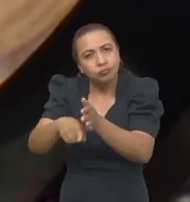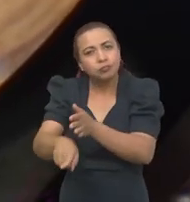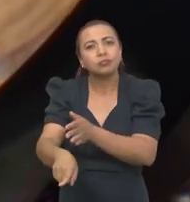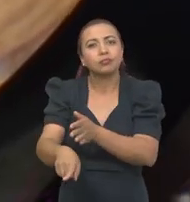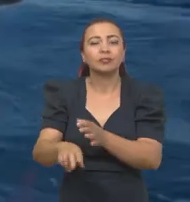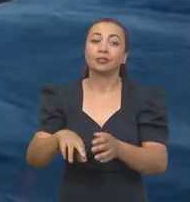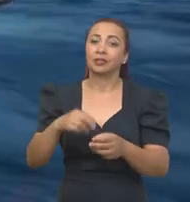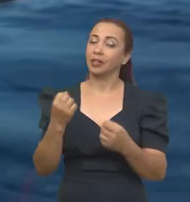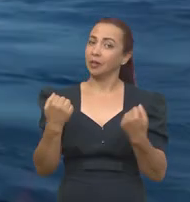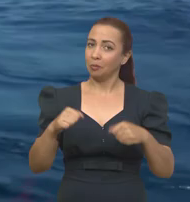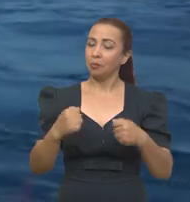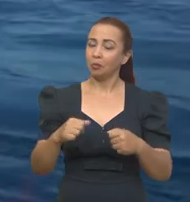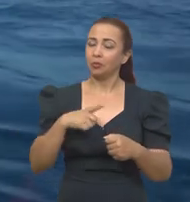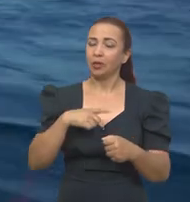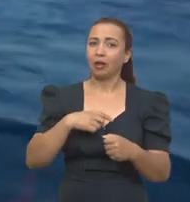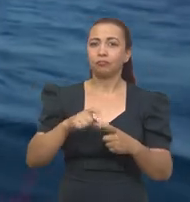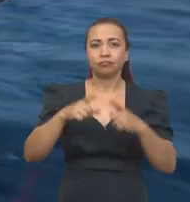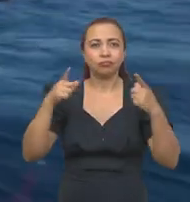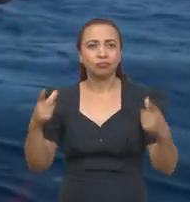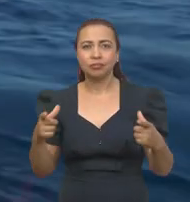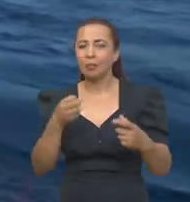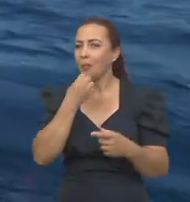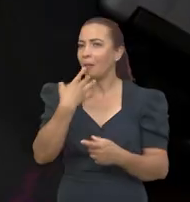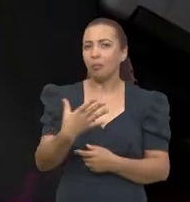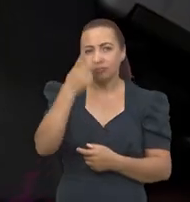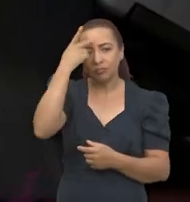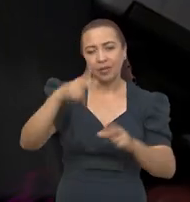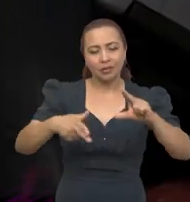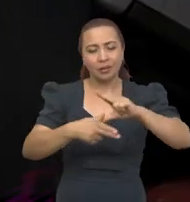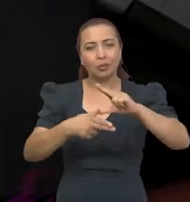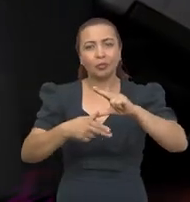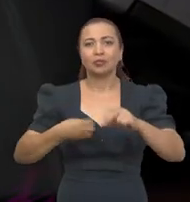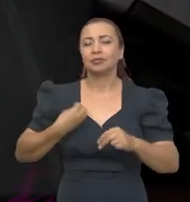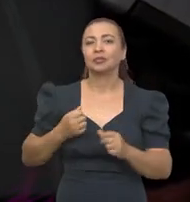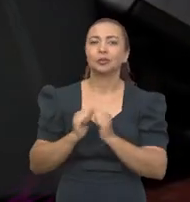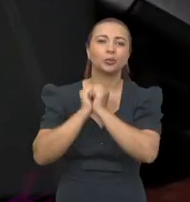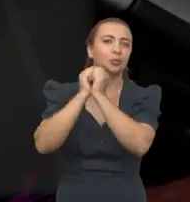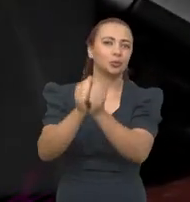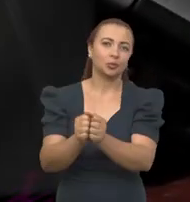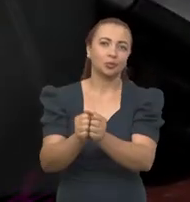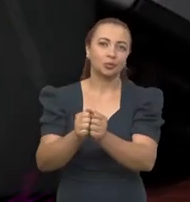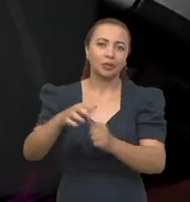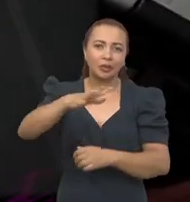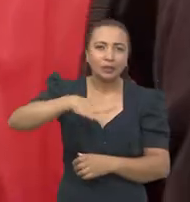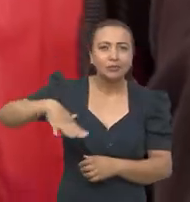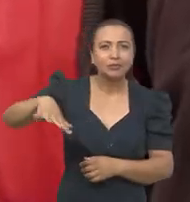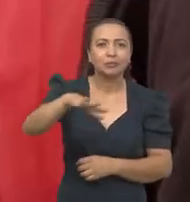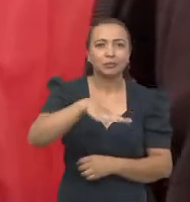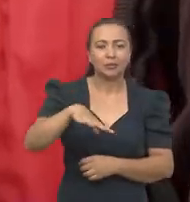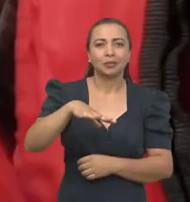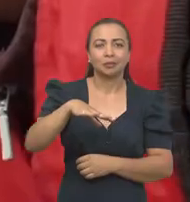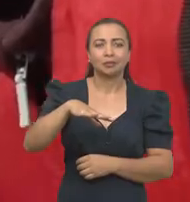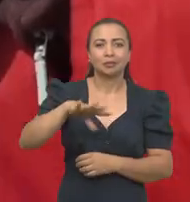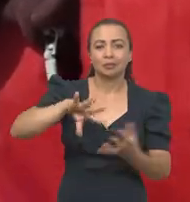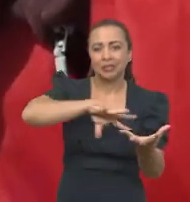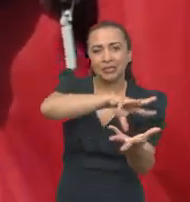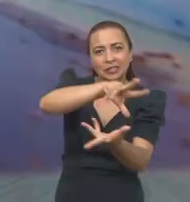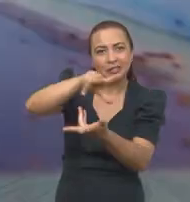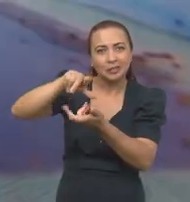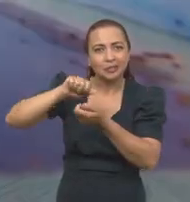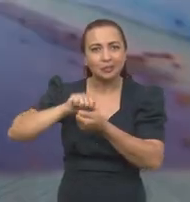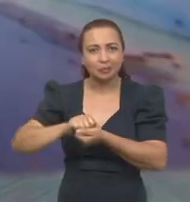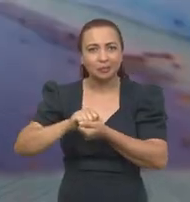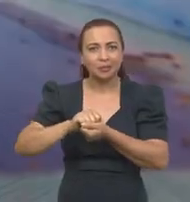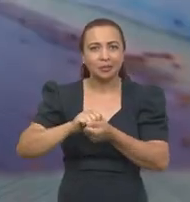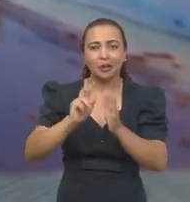é uma oportunidade que a gente tem imensa da UFBA dar sendo uma das protagonistas né nesse Man Extreme da